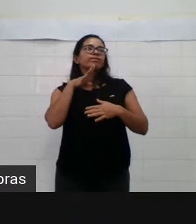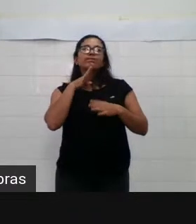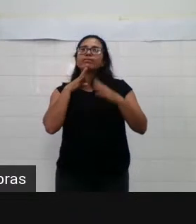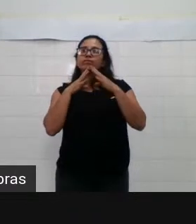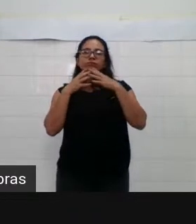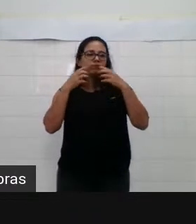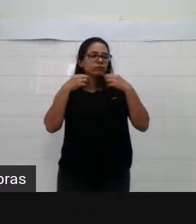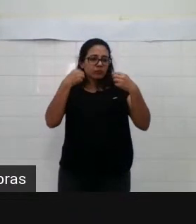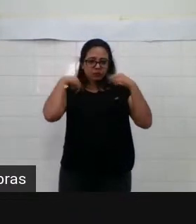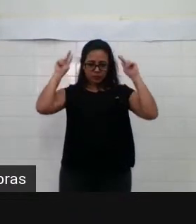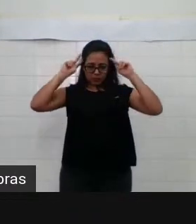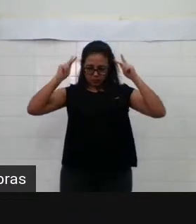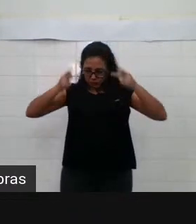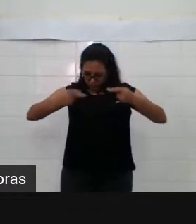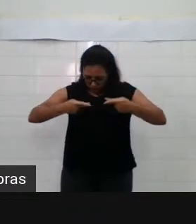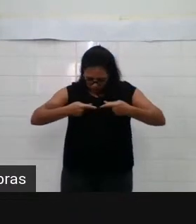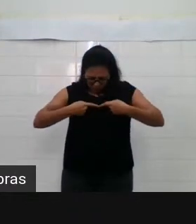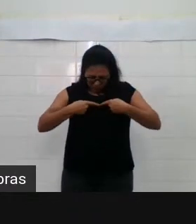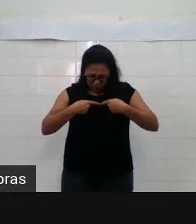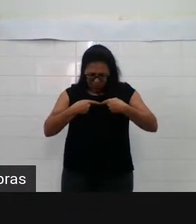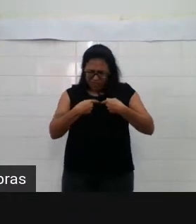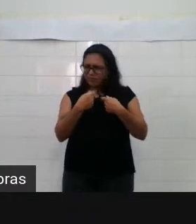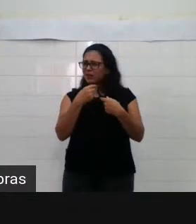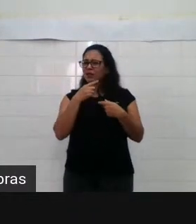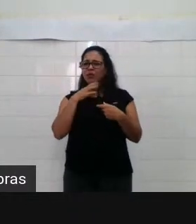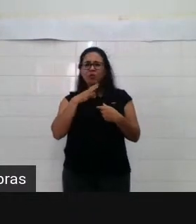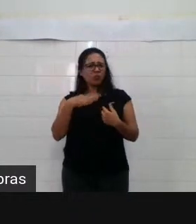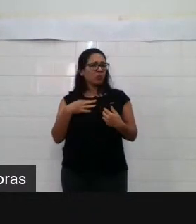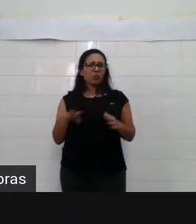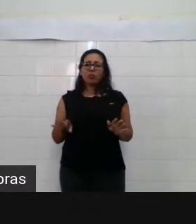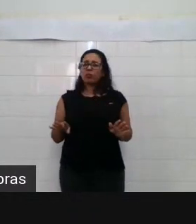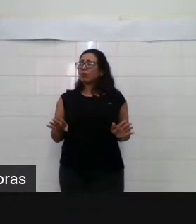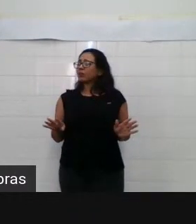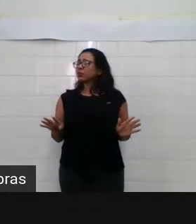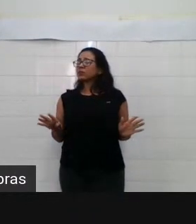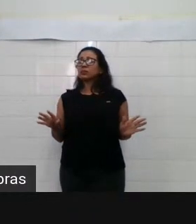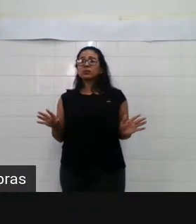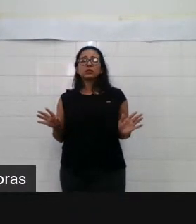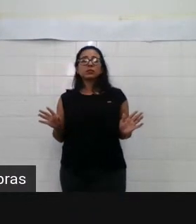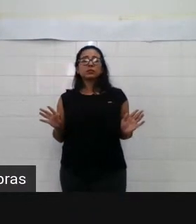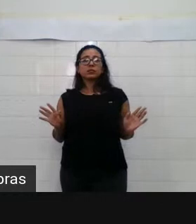desconhecendo-se, tornando-se alheia do seu próprio eu.